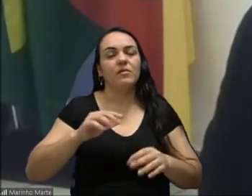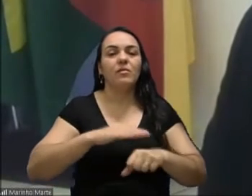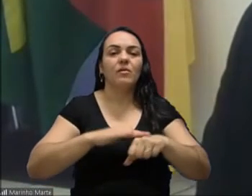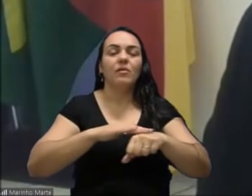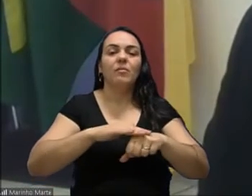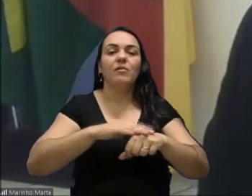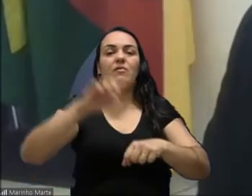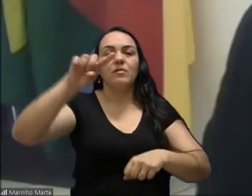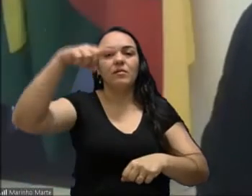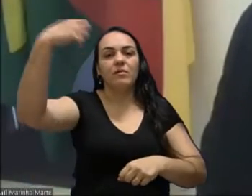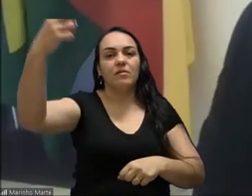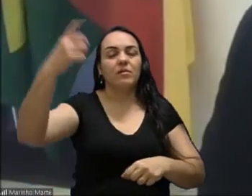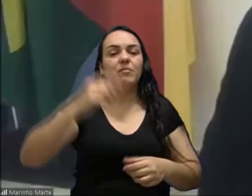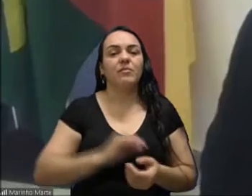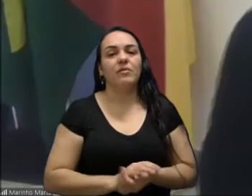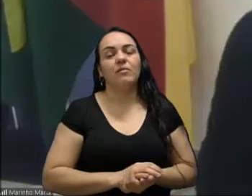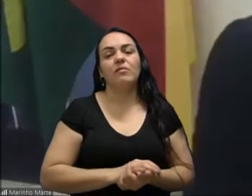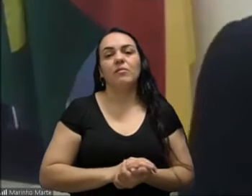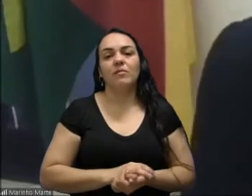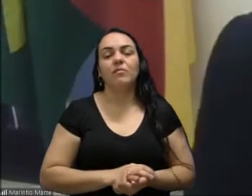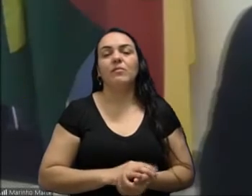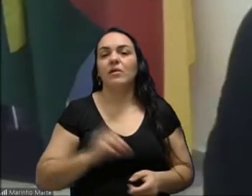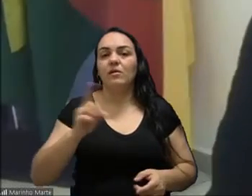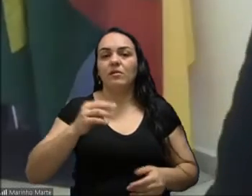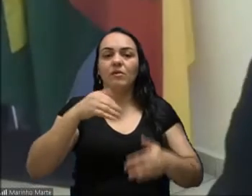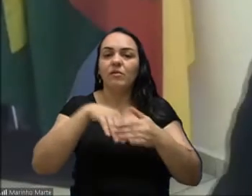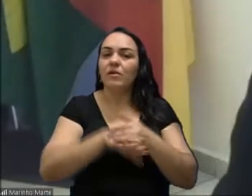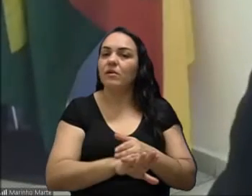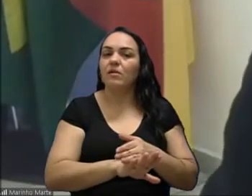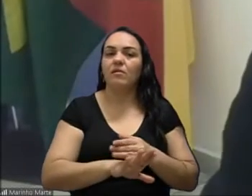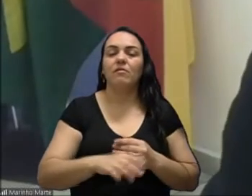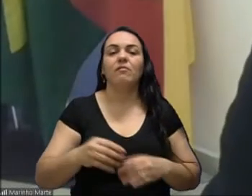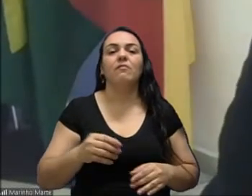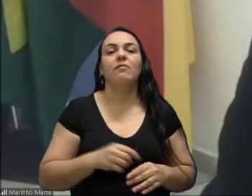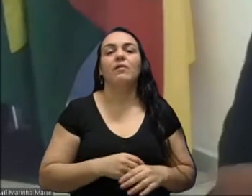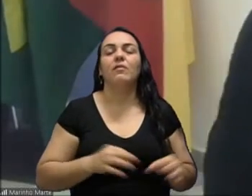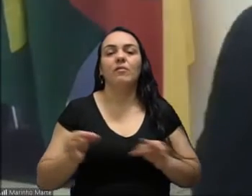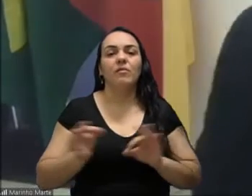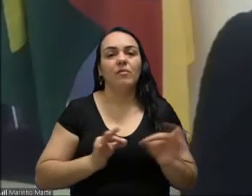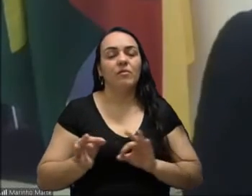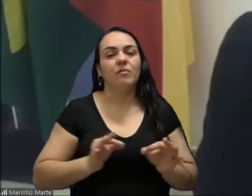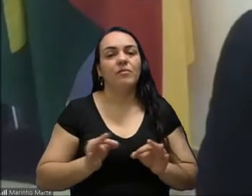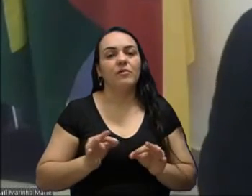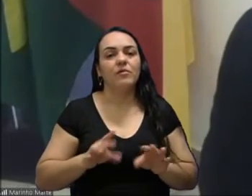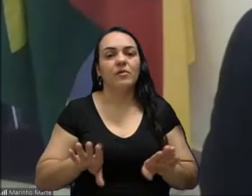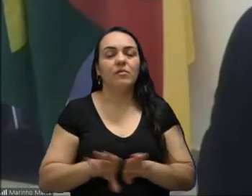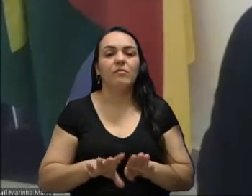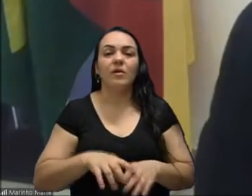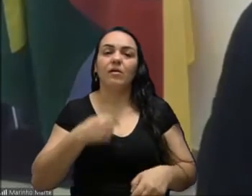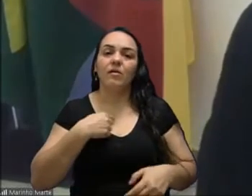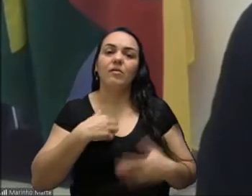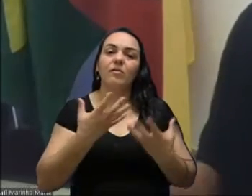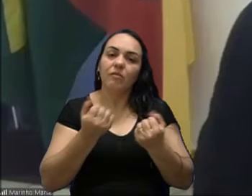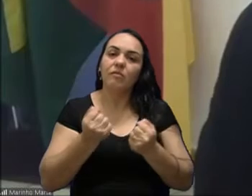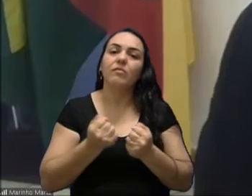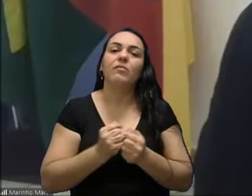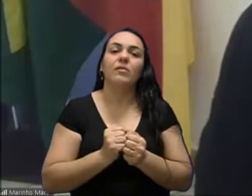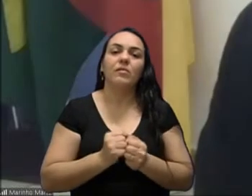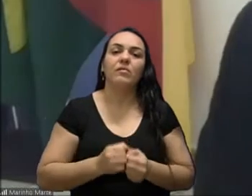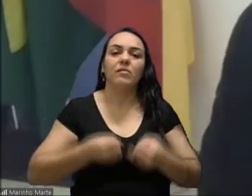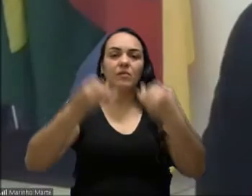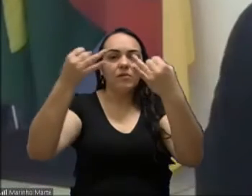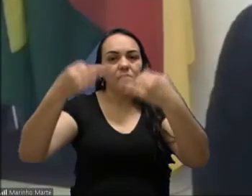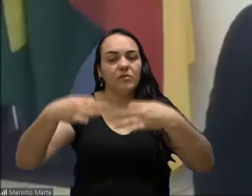não pura e simplesmente sepultar esta ideia porque eu vou buscar provavelmente uma outra